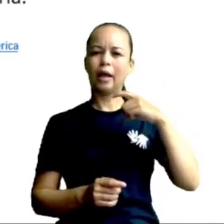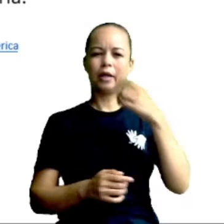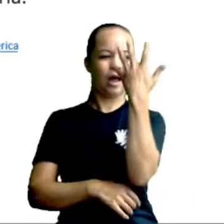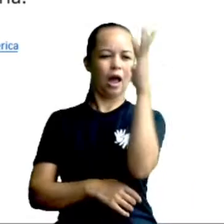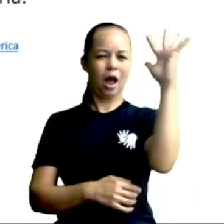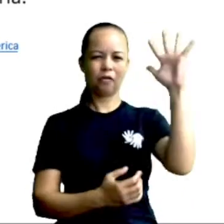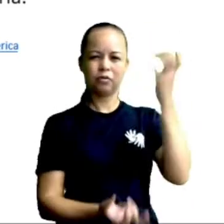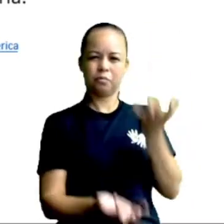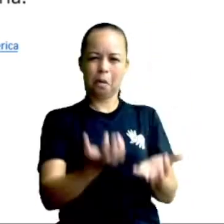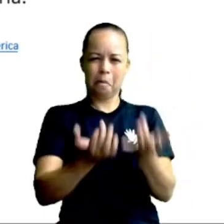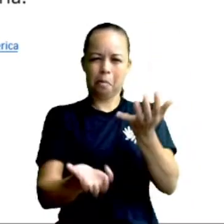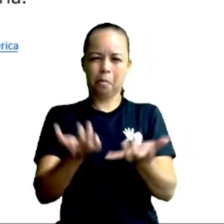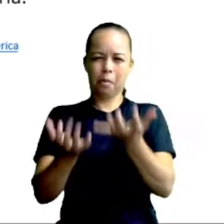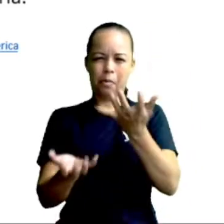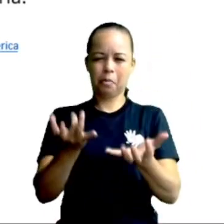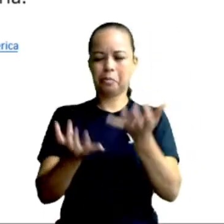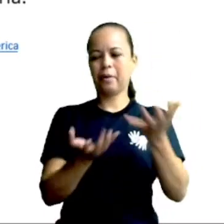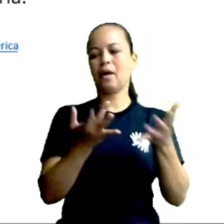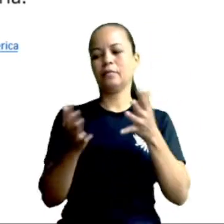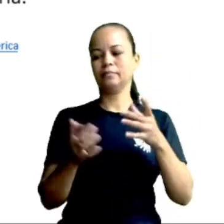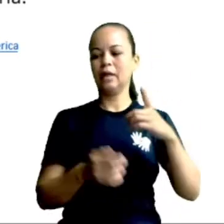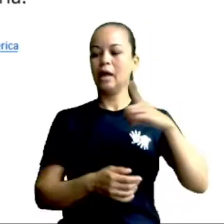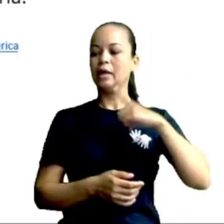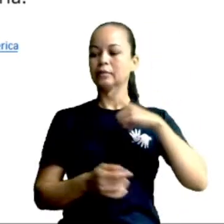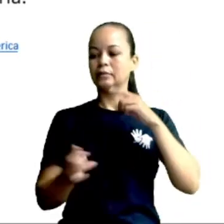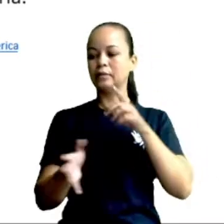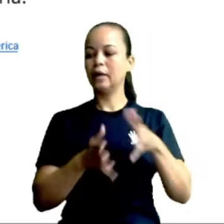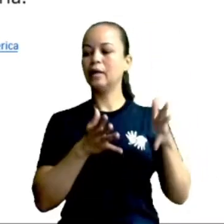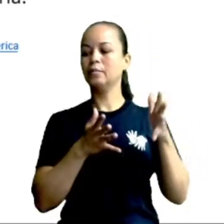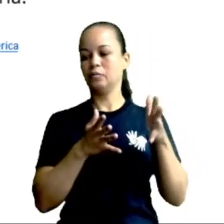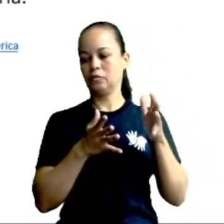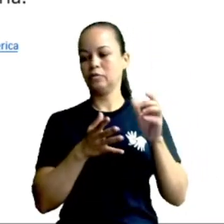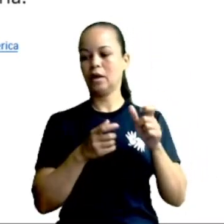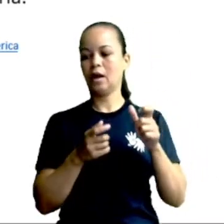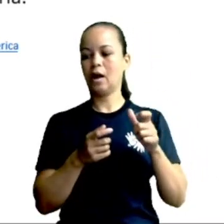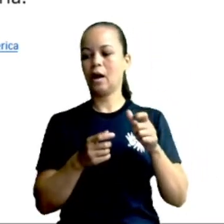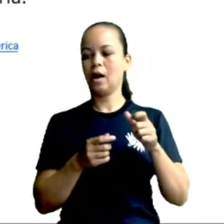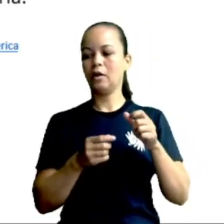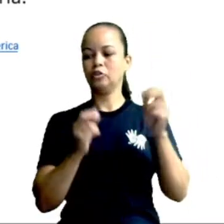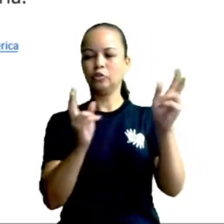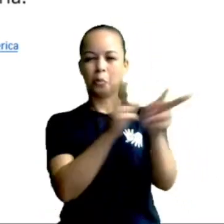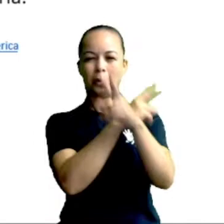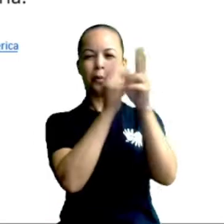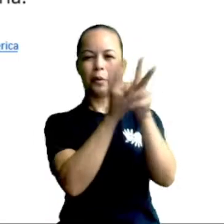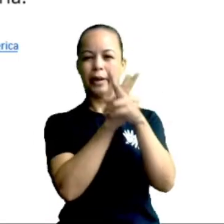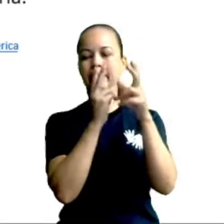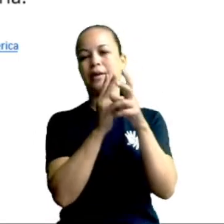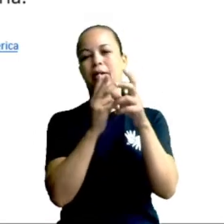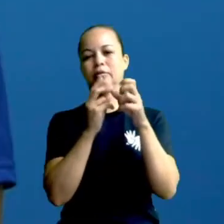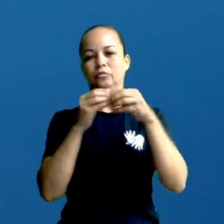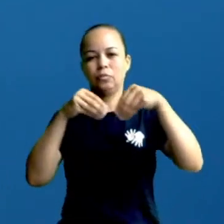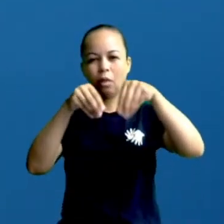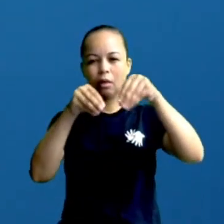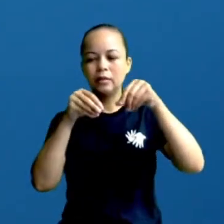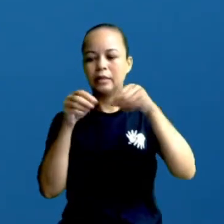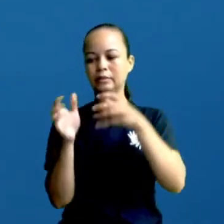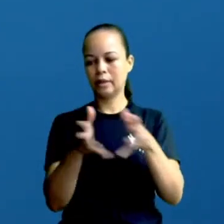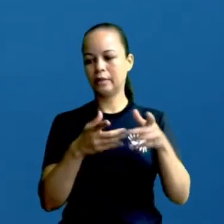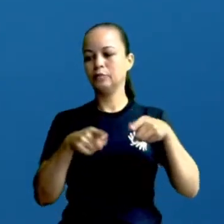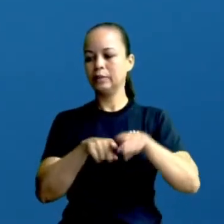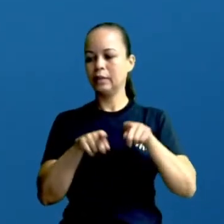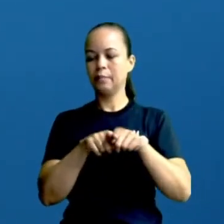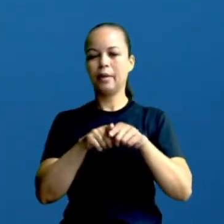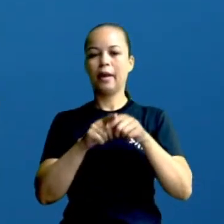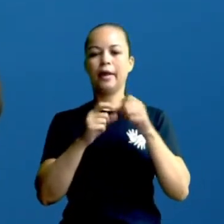do deserto. Nós temos a liberação de enxofre pelas indústrias. Então, com o